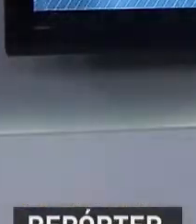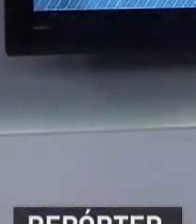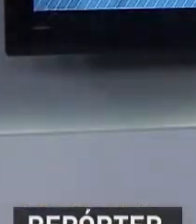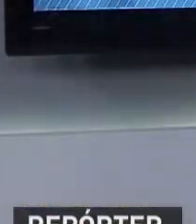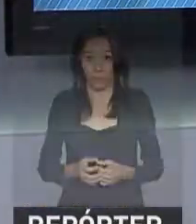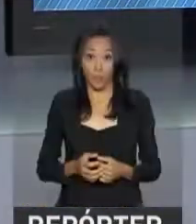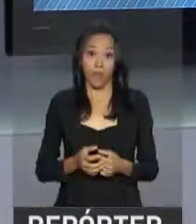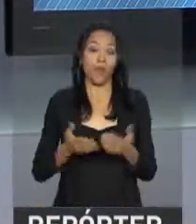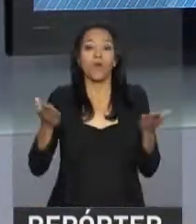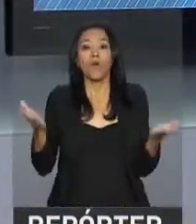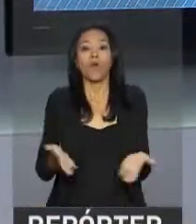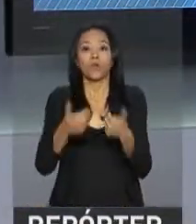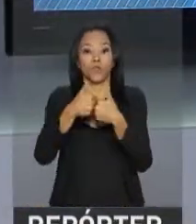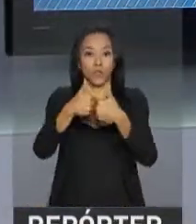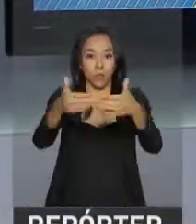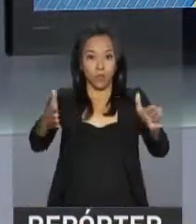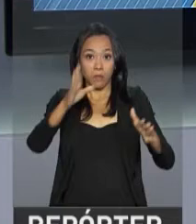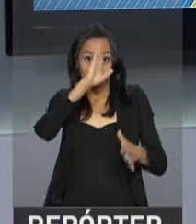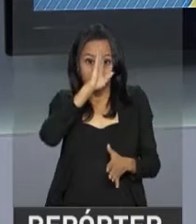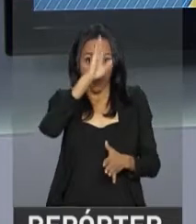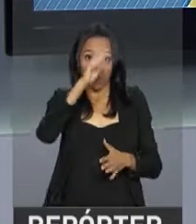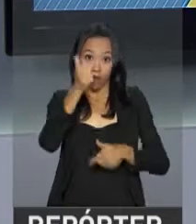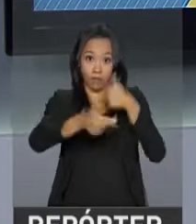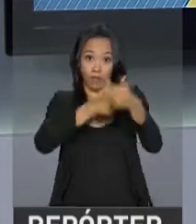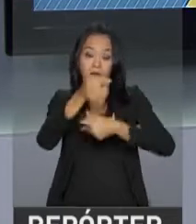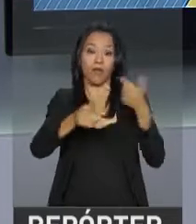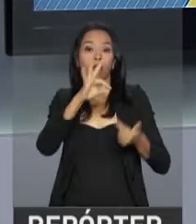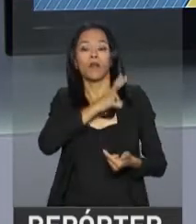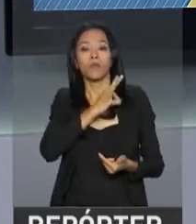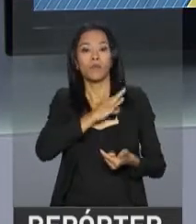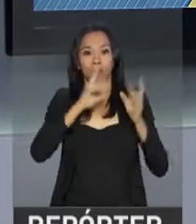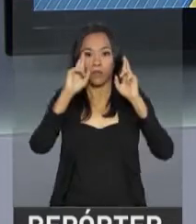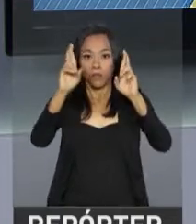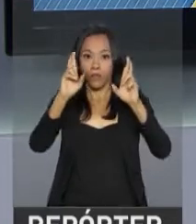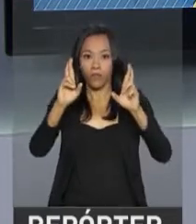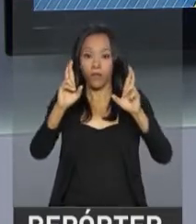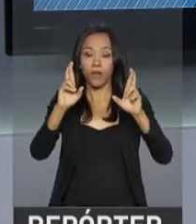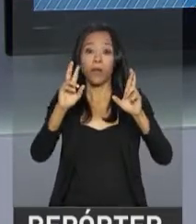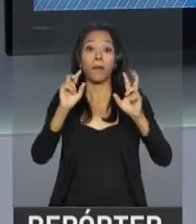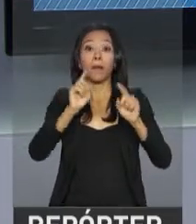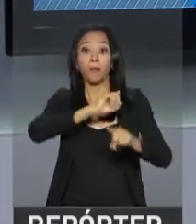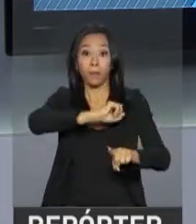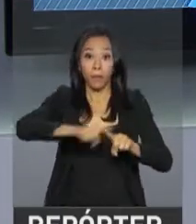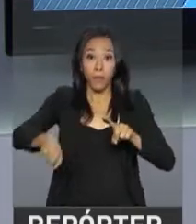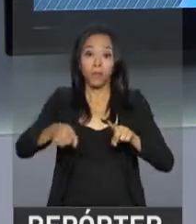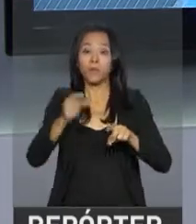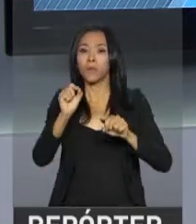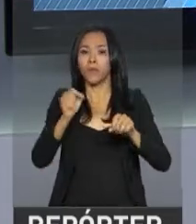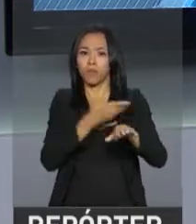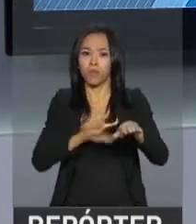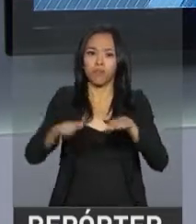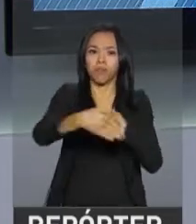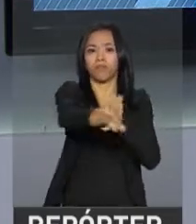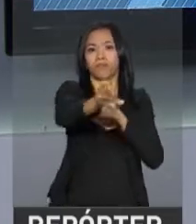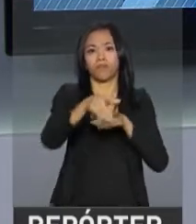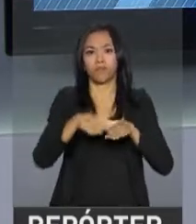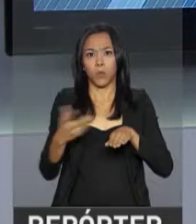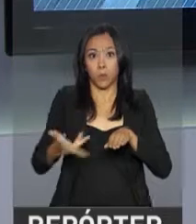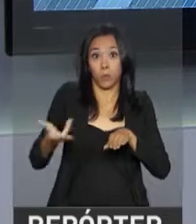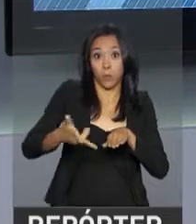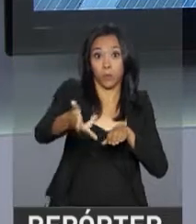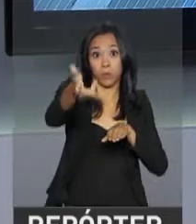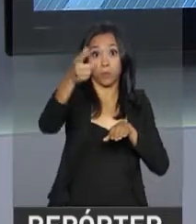começou hoje a principal operação da polícia rodoviária federal para coibir ultrapassagens irregulares excesso de